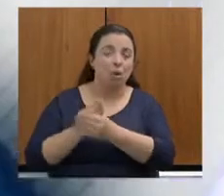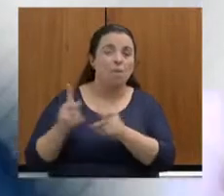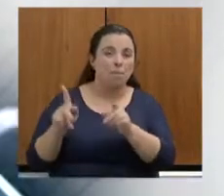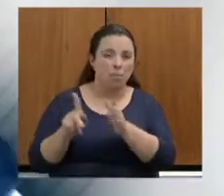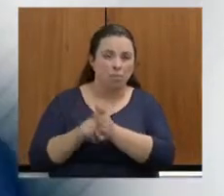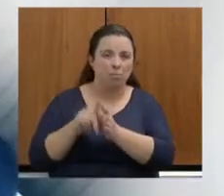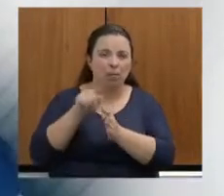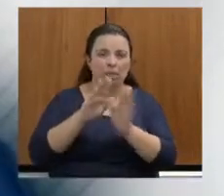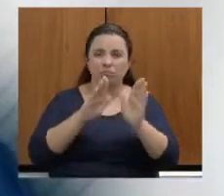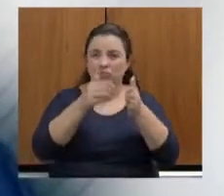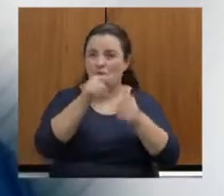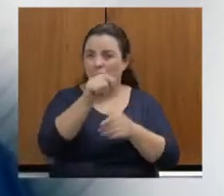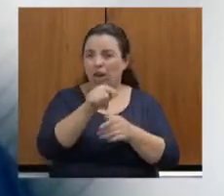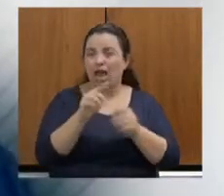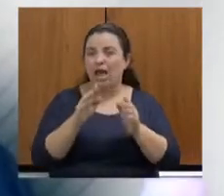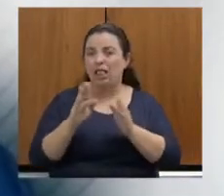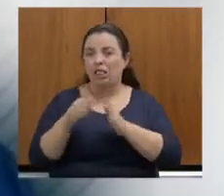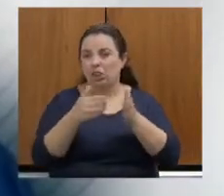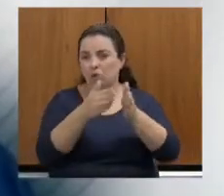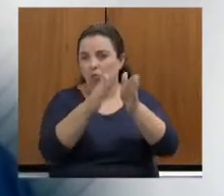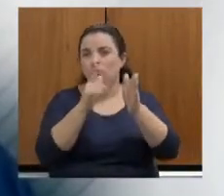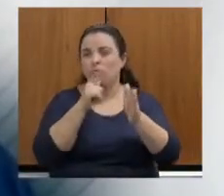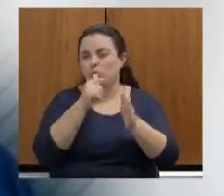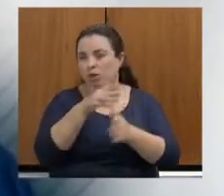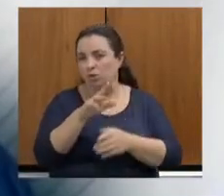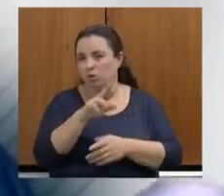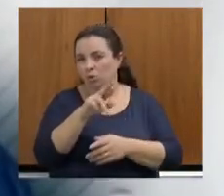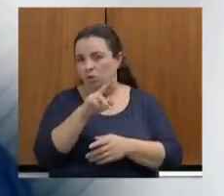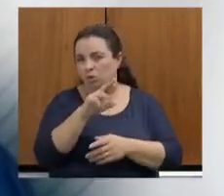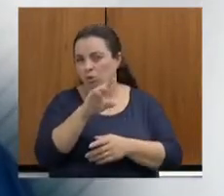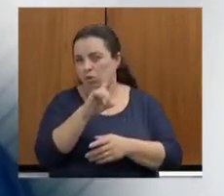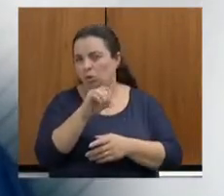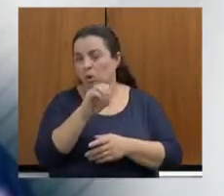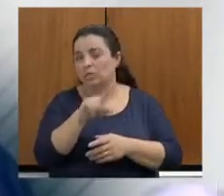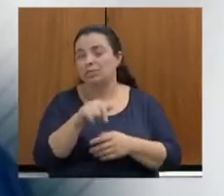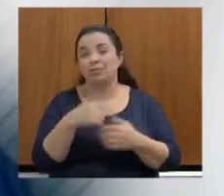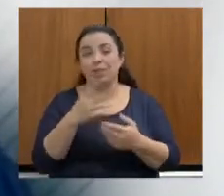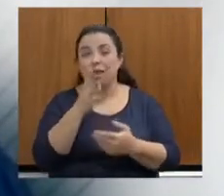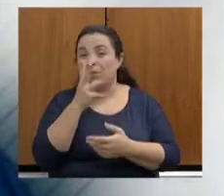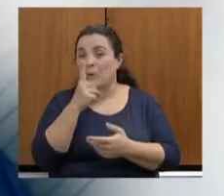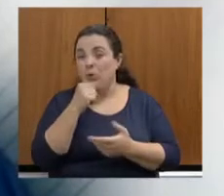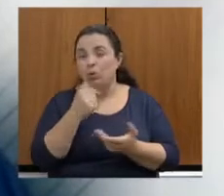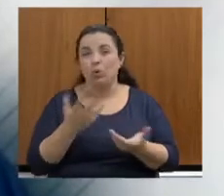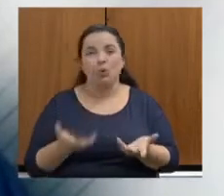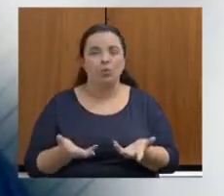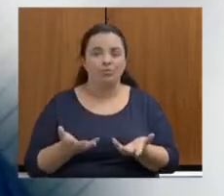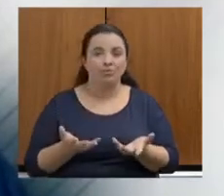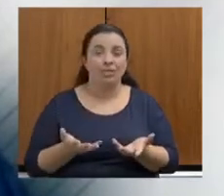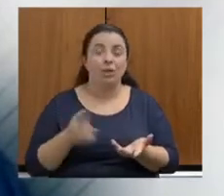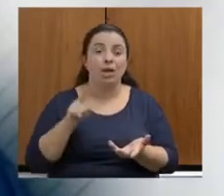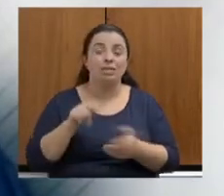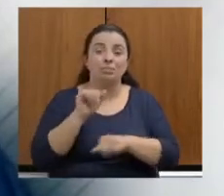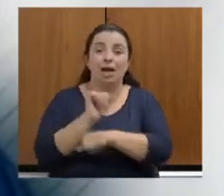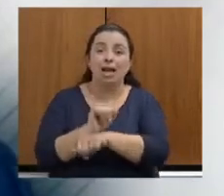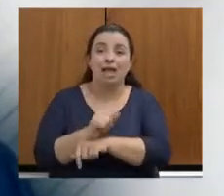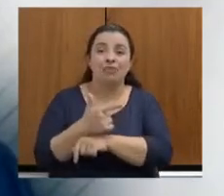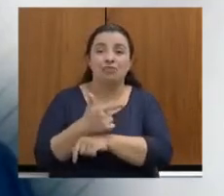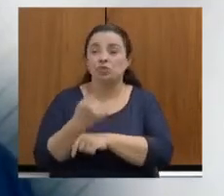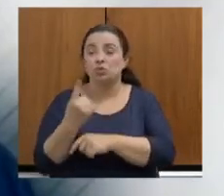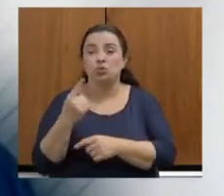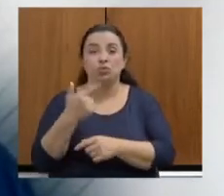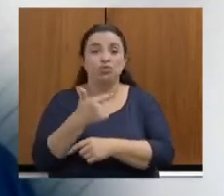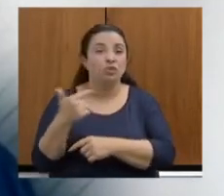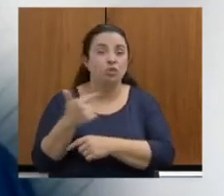quase 24 meses sem julgamento estavam a cerca de 20 21 22 meses então vocês